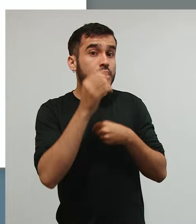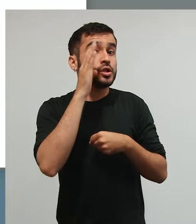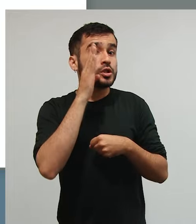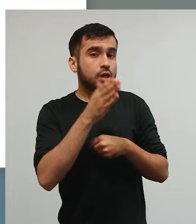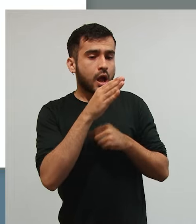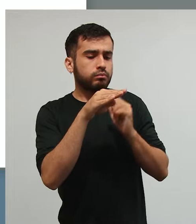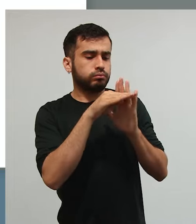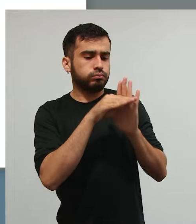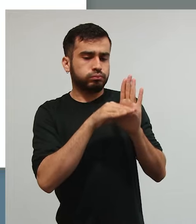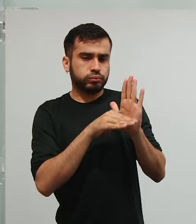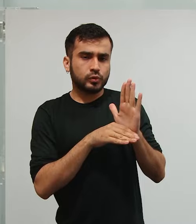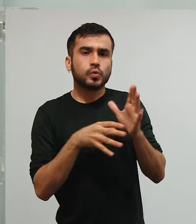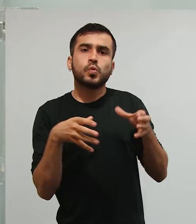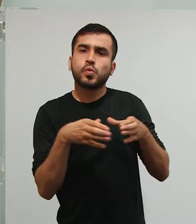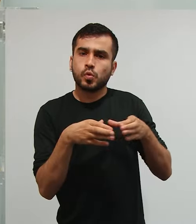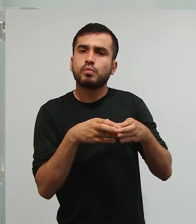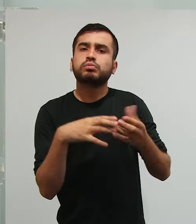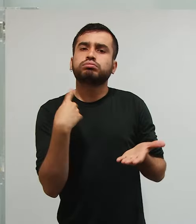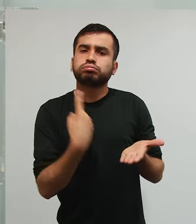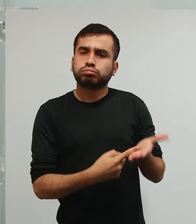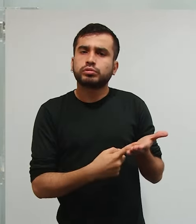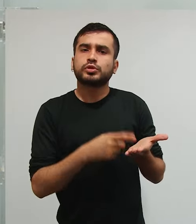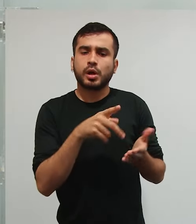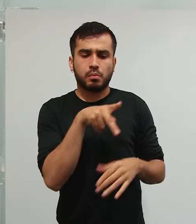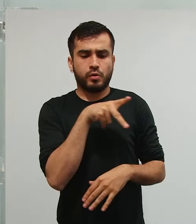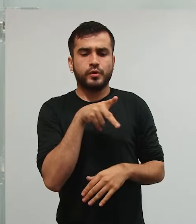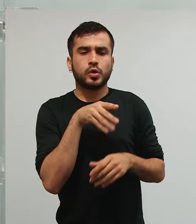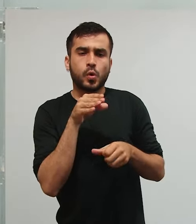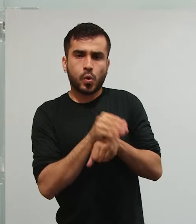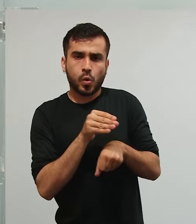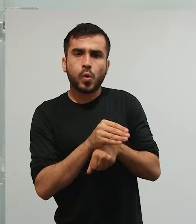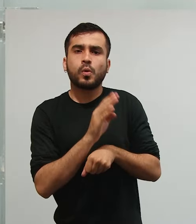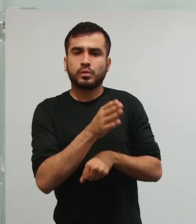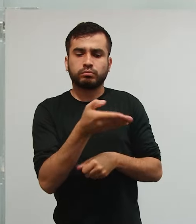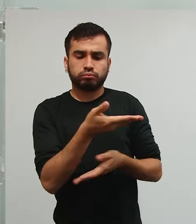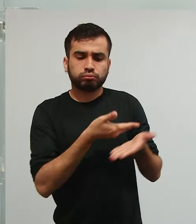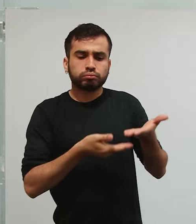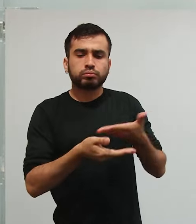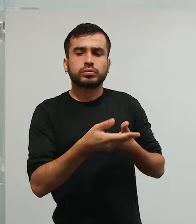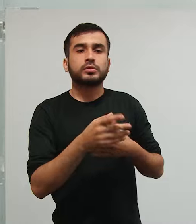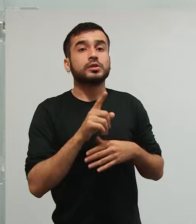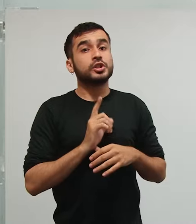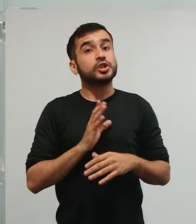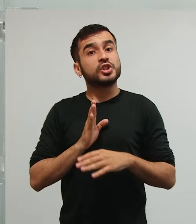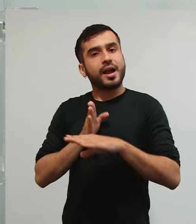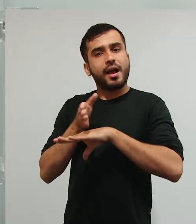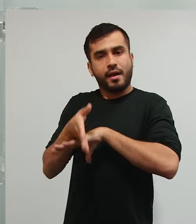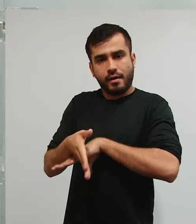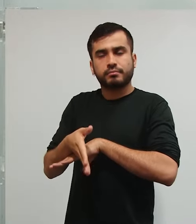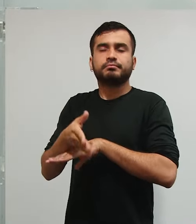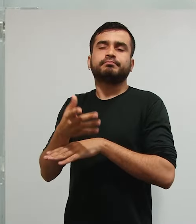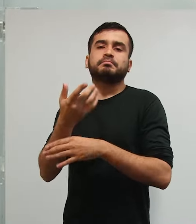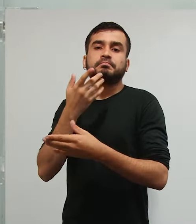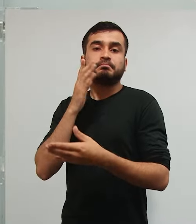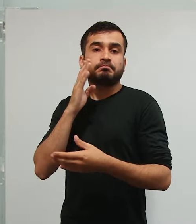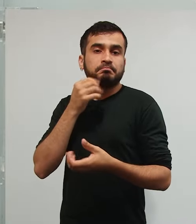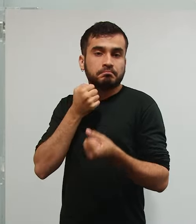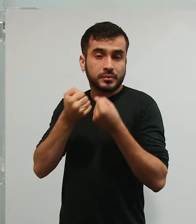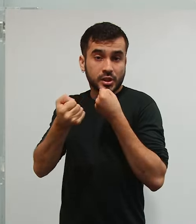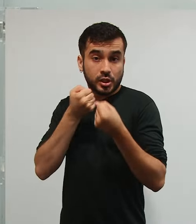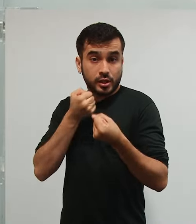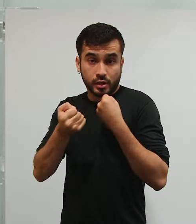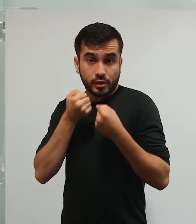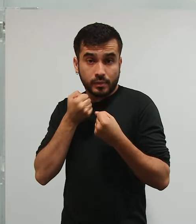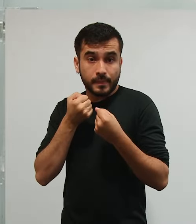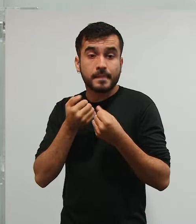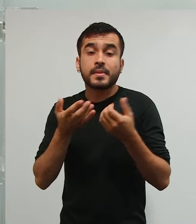pós-entrevista. Então, o que aconteceu? Você já roteirizou a entrevista com o seu grupo, com o seu professor orientador, você já foi a